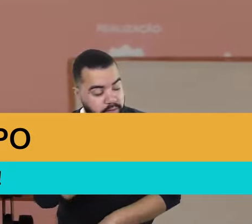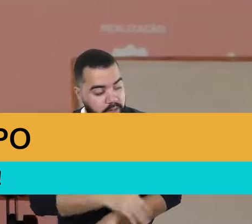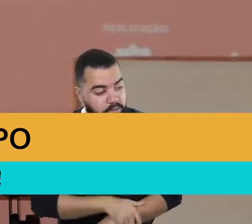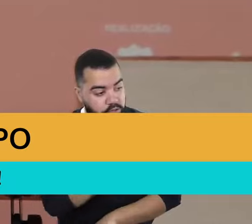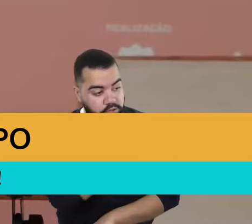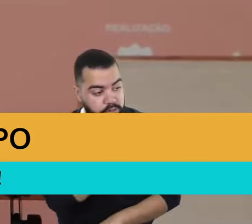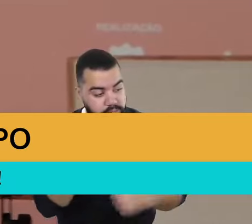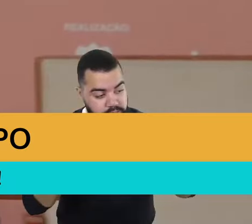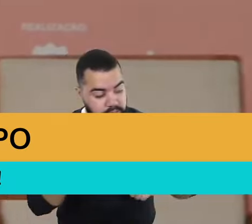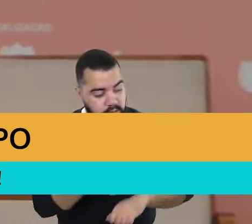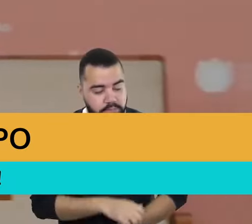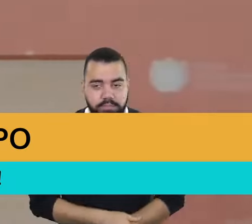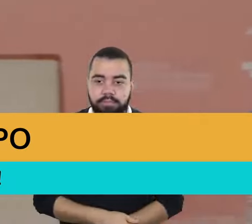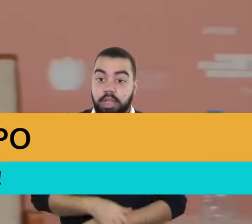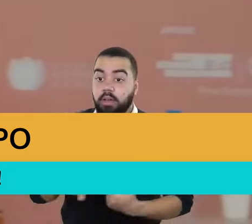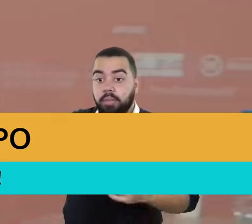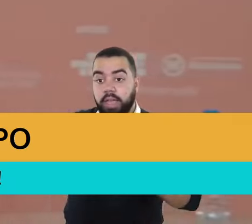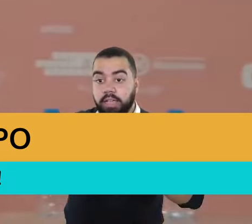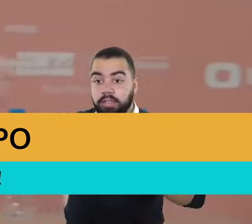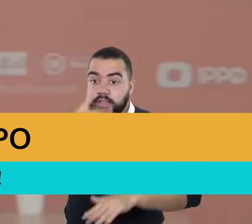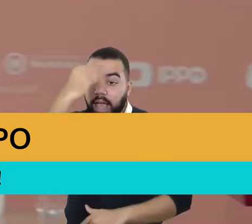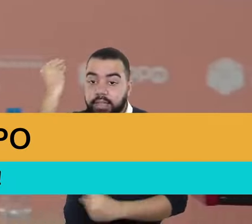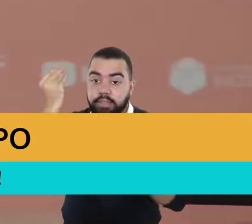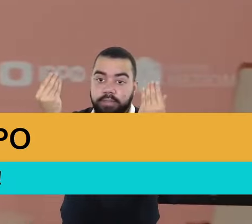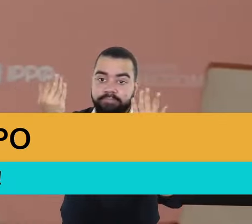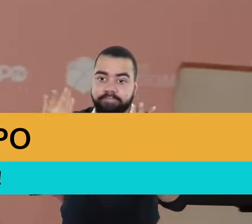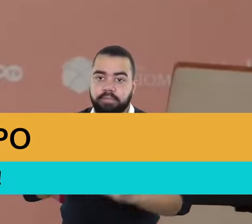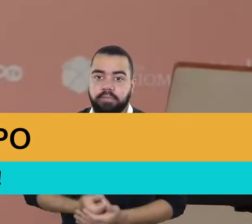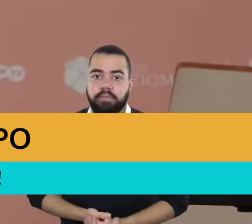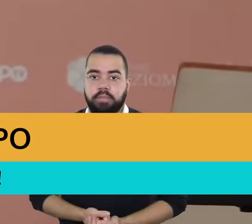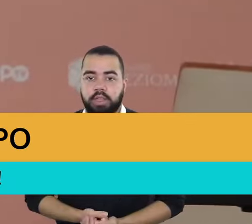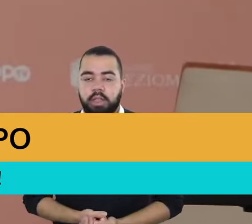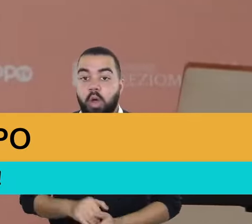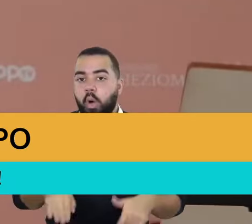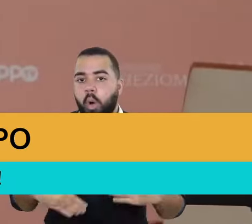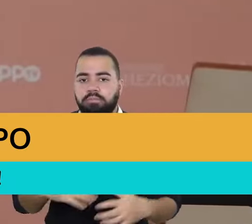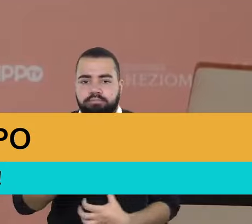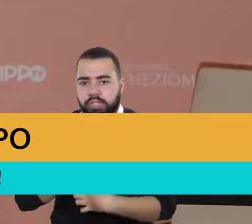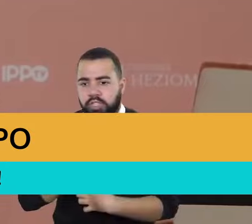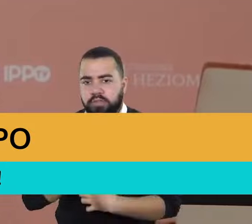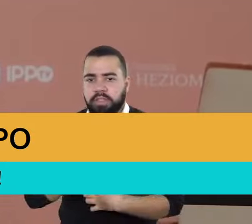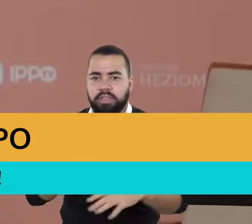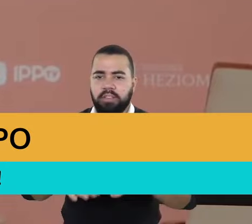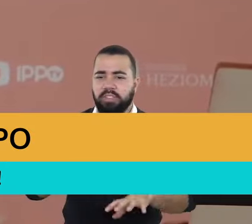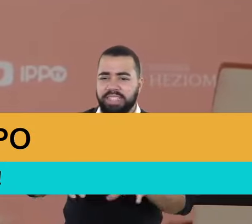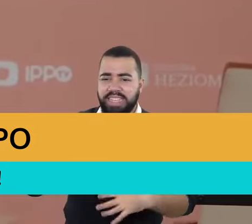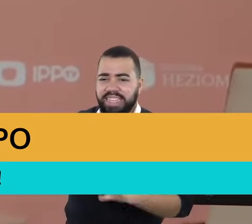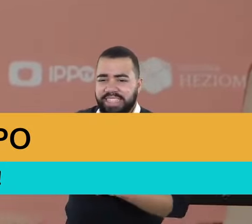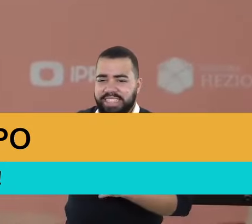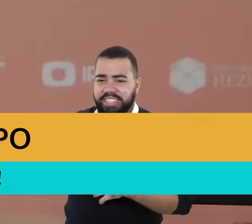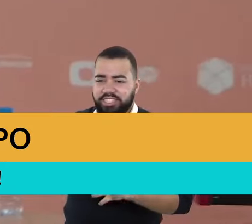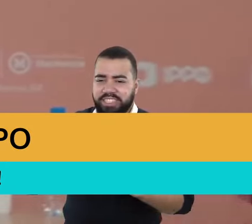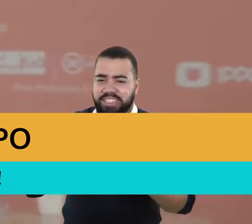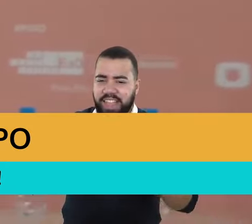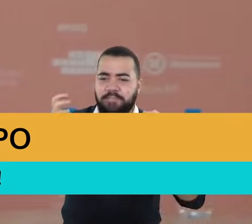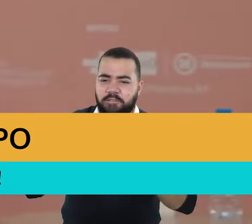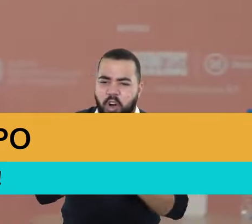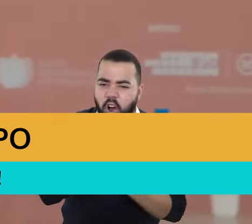tá apertada. Então, tenho muitas dessas questões, assim, as questões sensoriais, as minhas hipersensibilidades são muito,